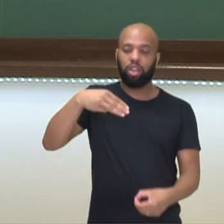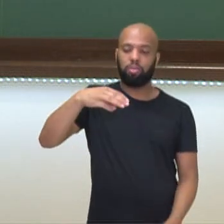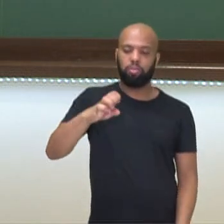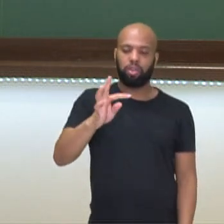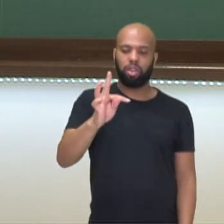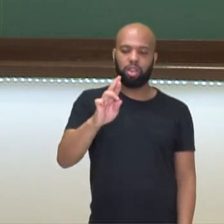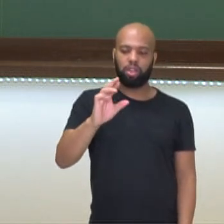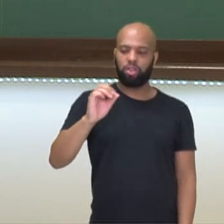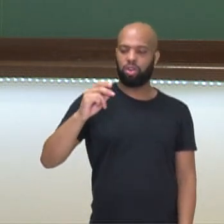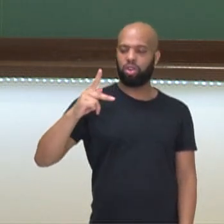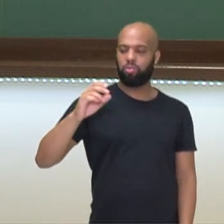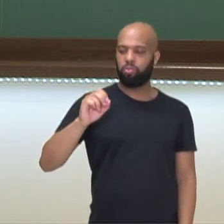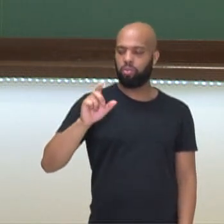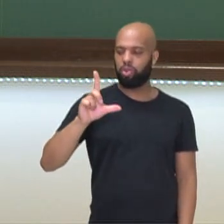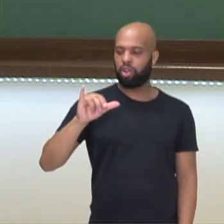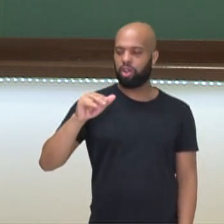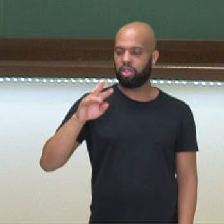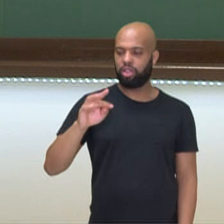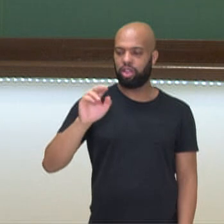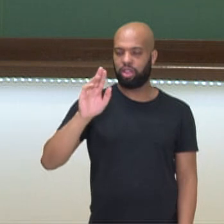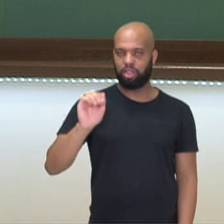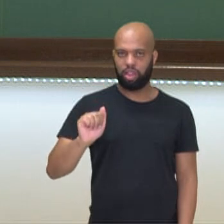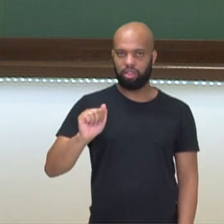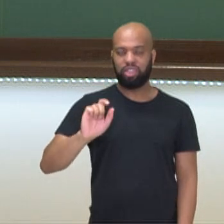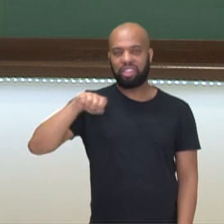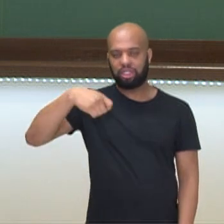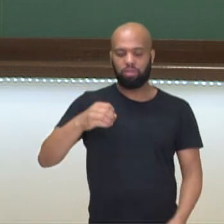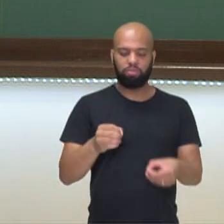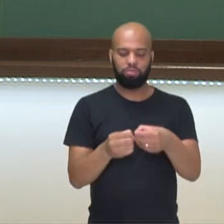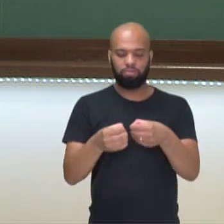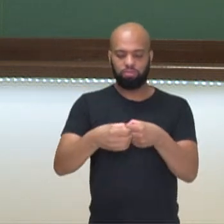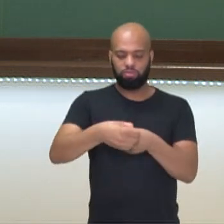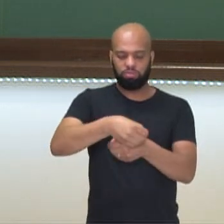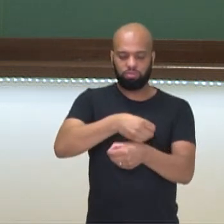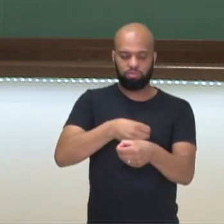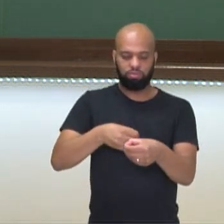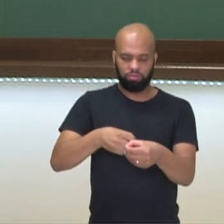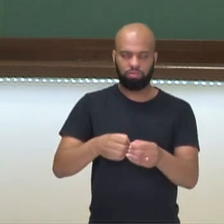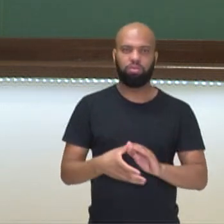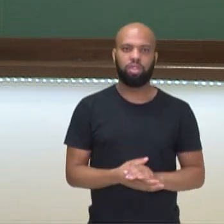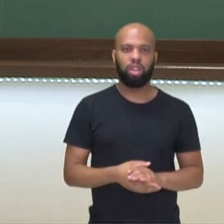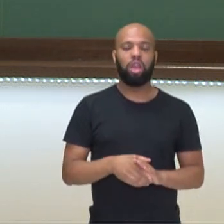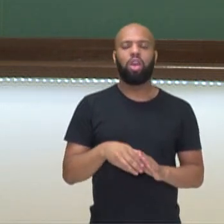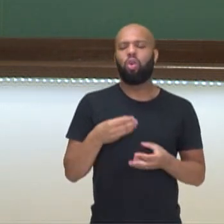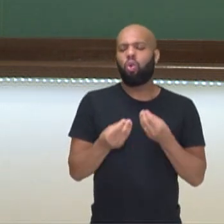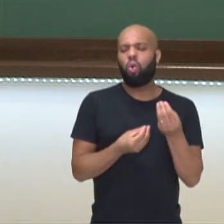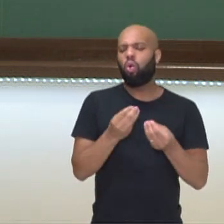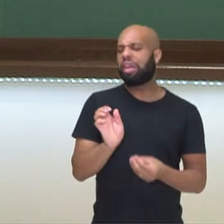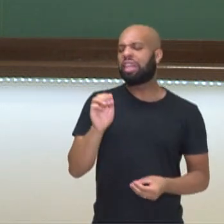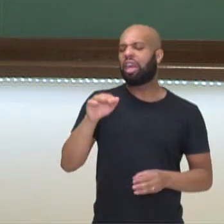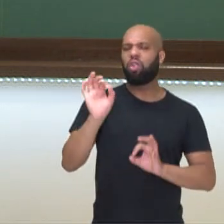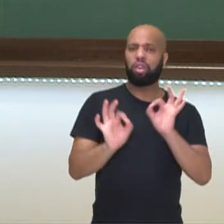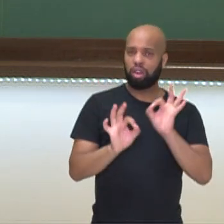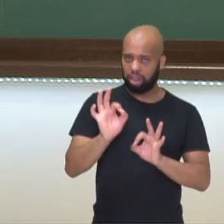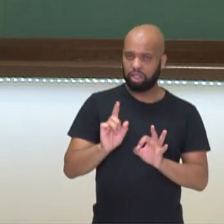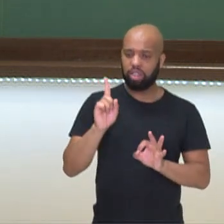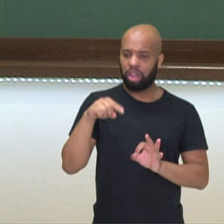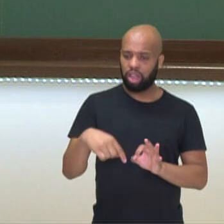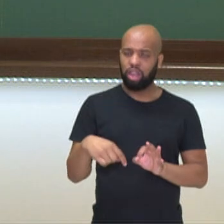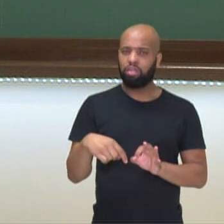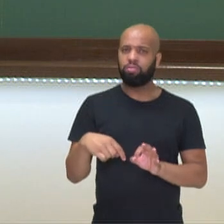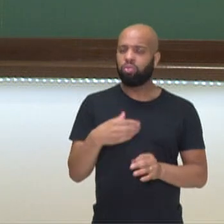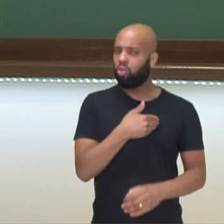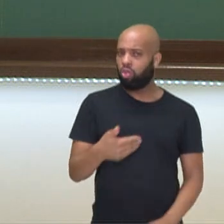regiões metropolitanas são criadas pelo poder estadual, né, que organiza nesse território ou